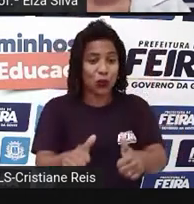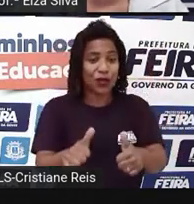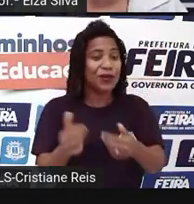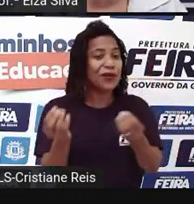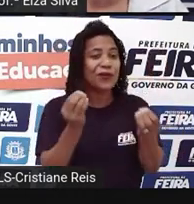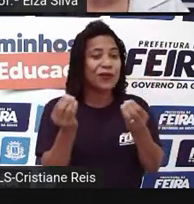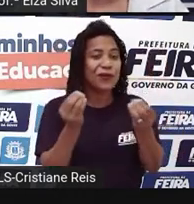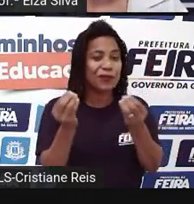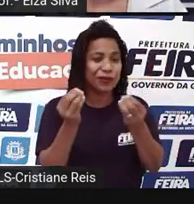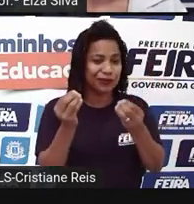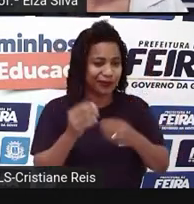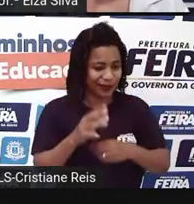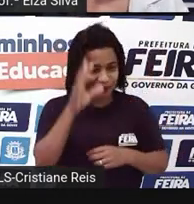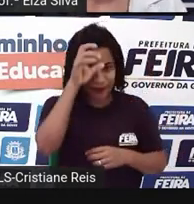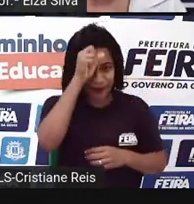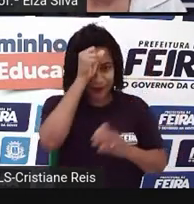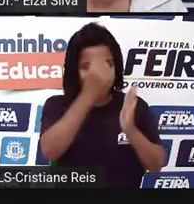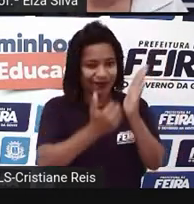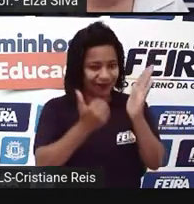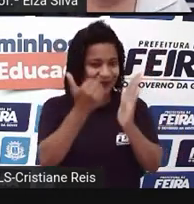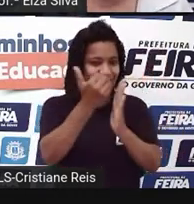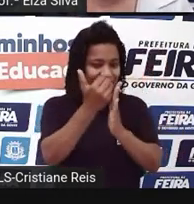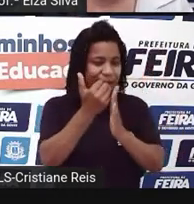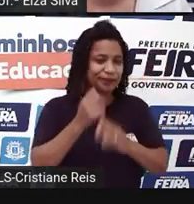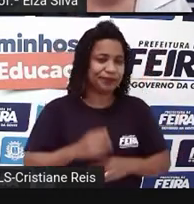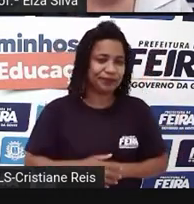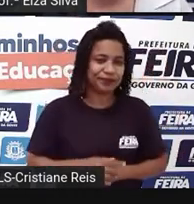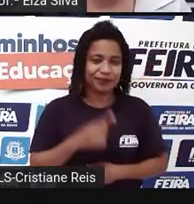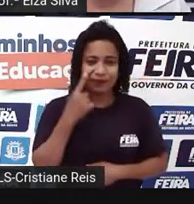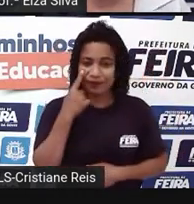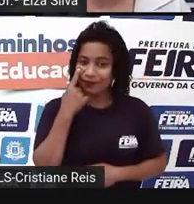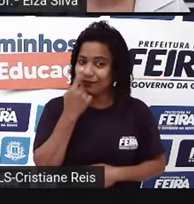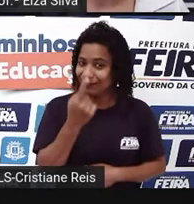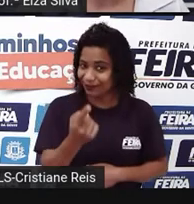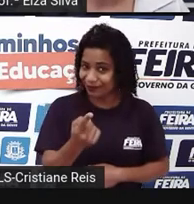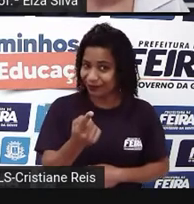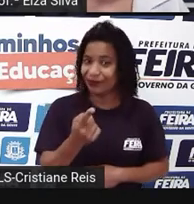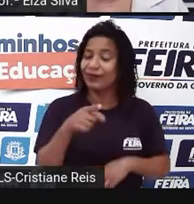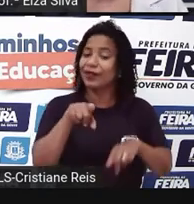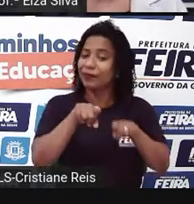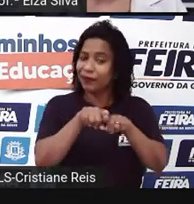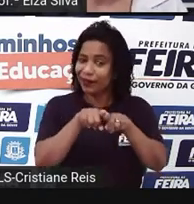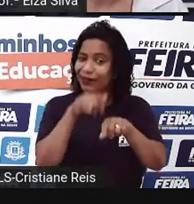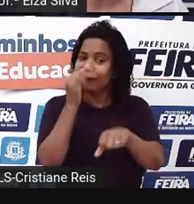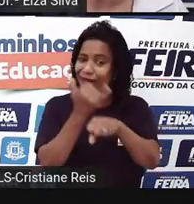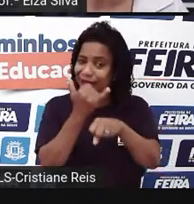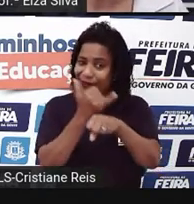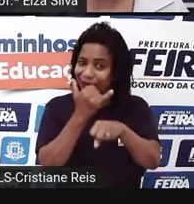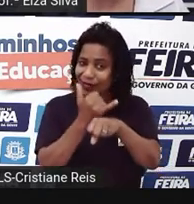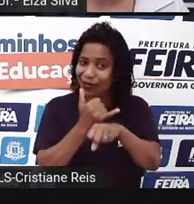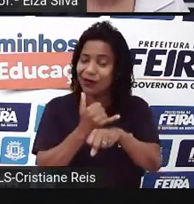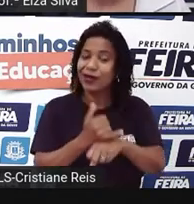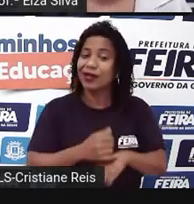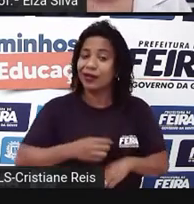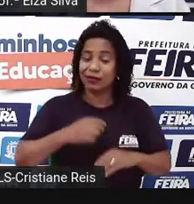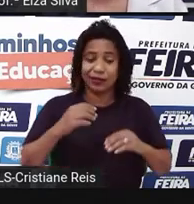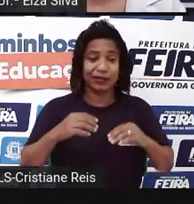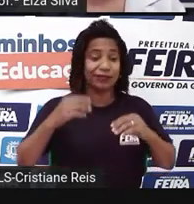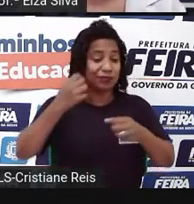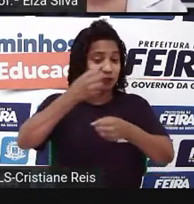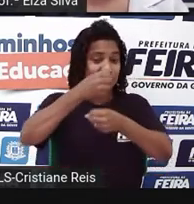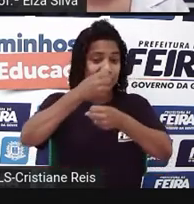Observe que ela também, né, é uma torre feita de metal, ela tem 3 andares.